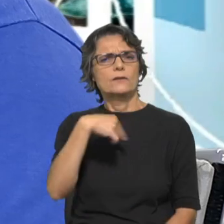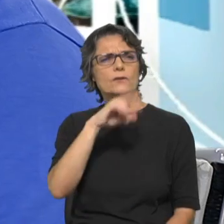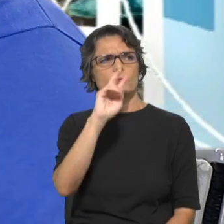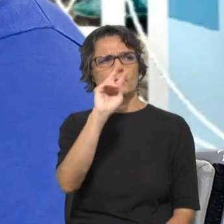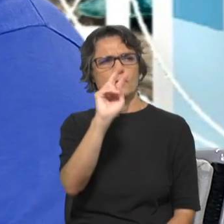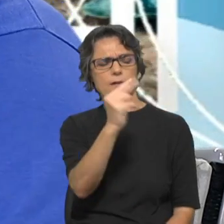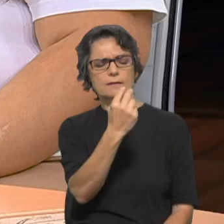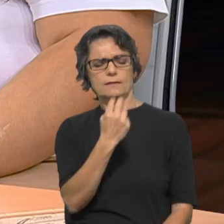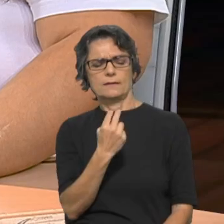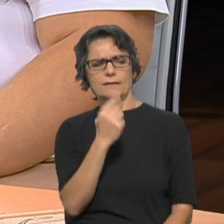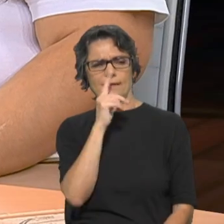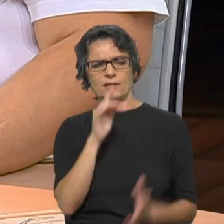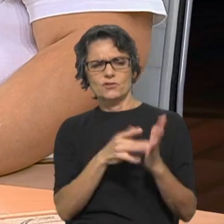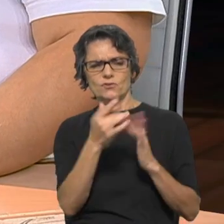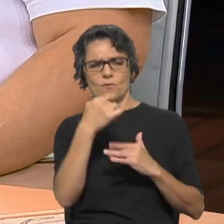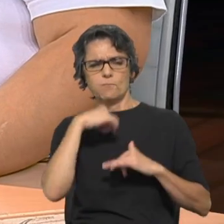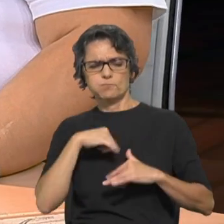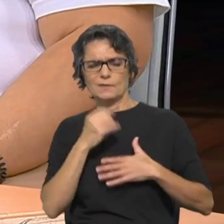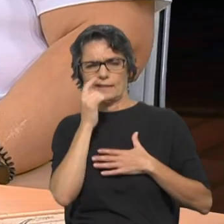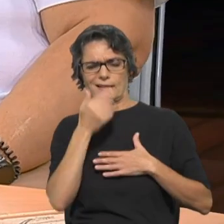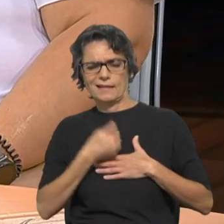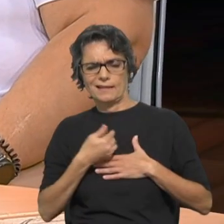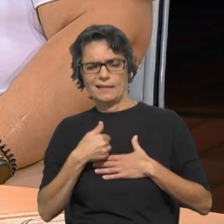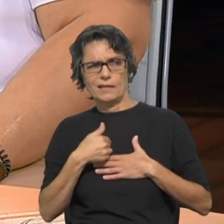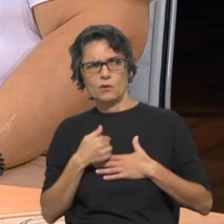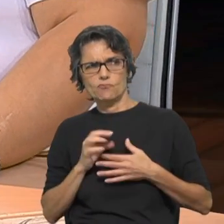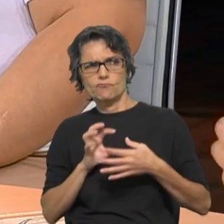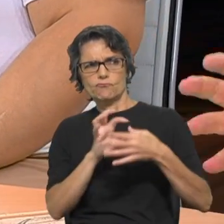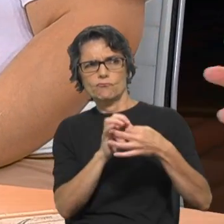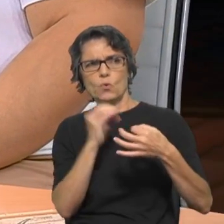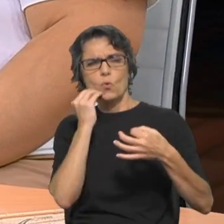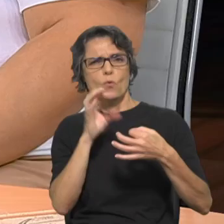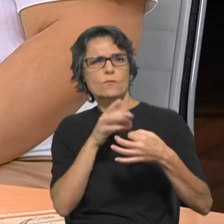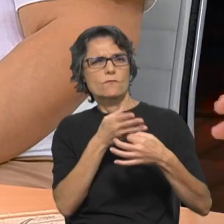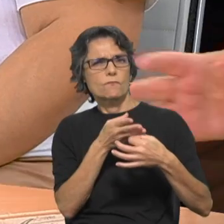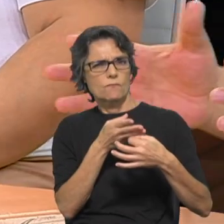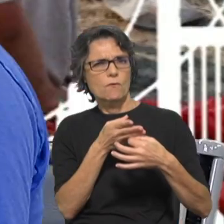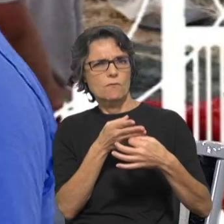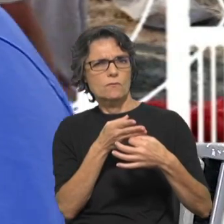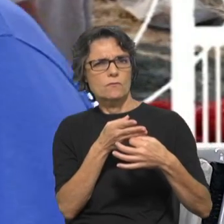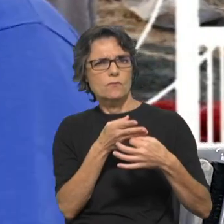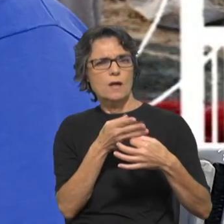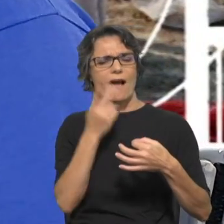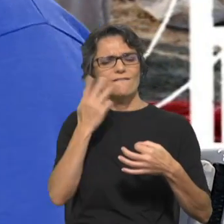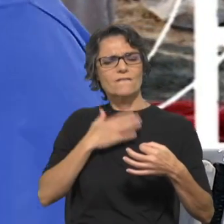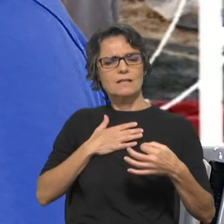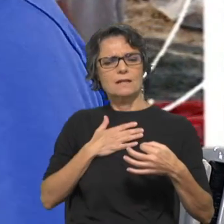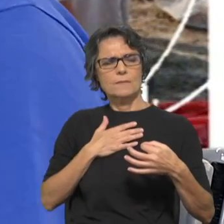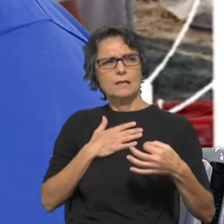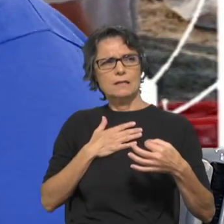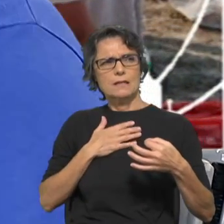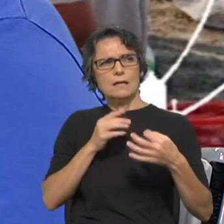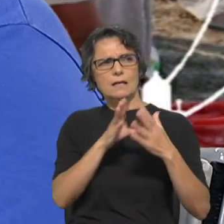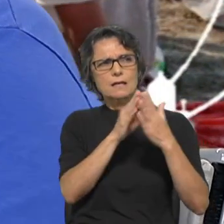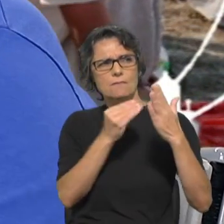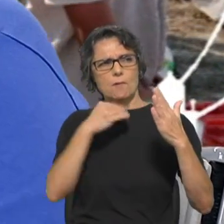Como é que de forma teórica. Sim, como é que eu agora me vou identificar com Ele e a partir de agora vou viver a minha vida à luz daquilo que Ele é para